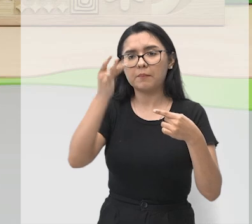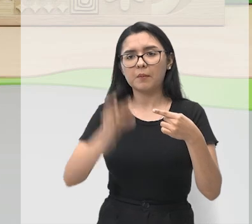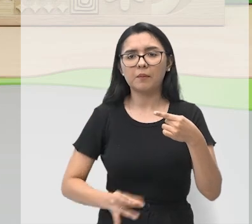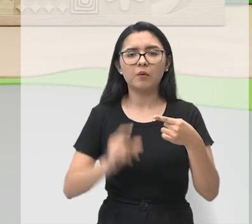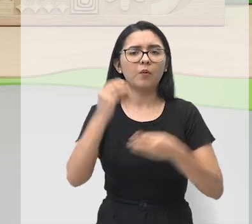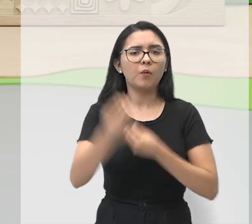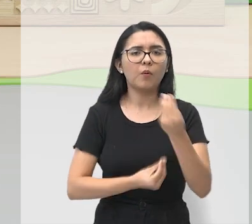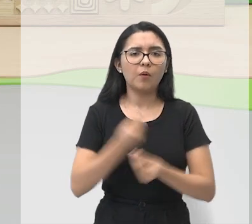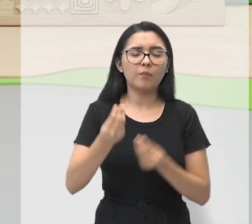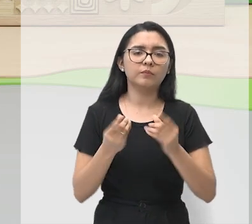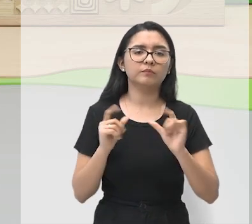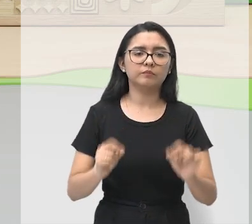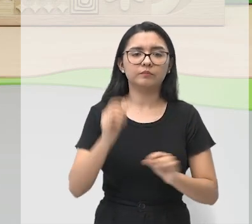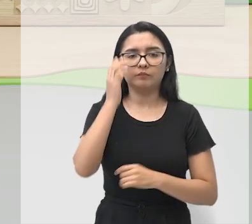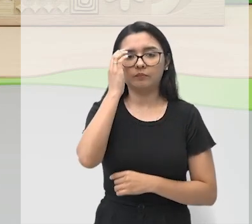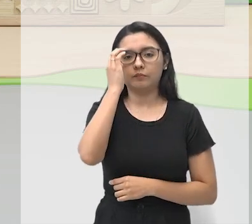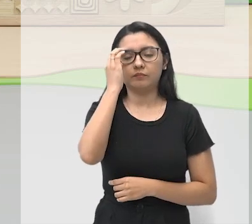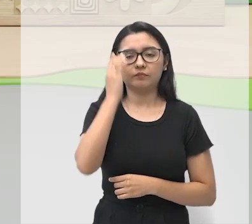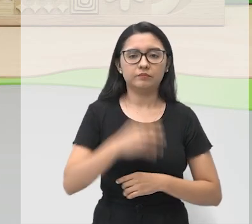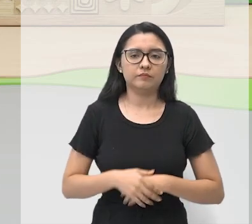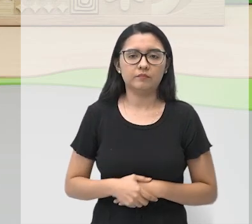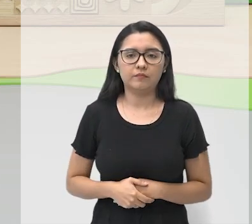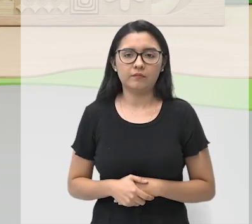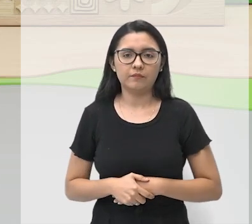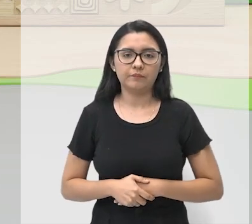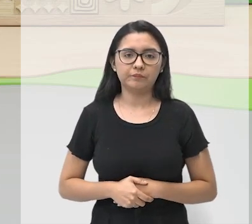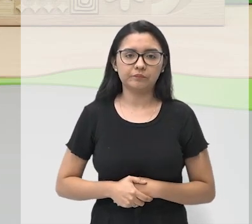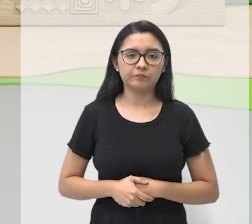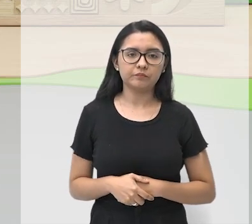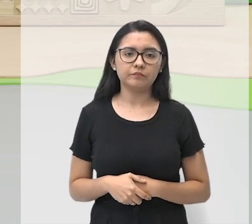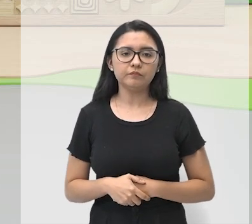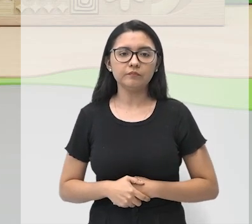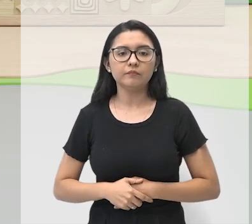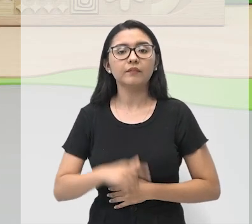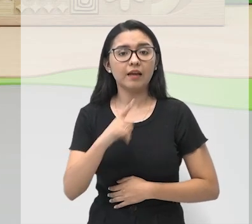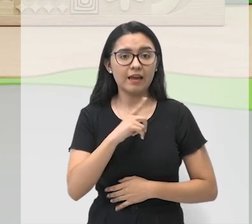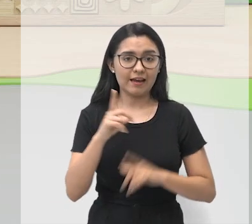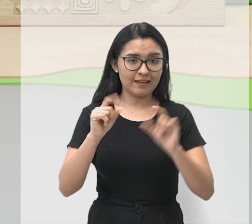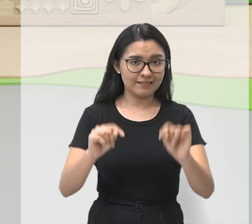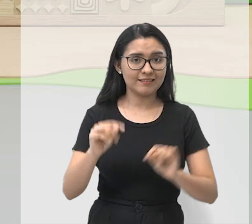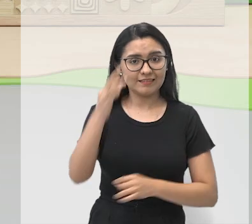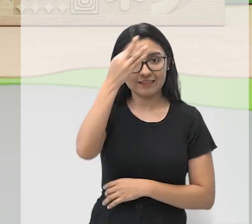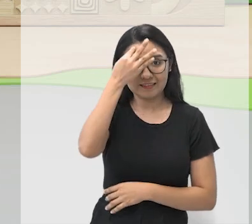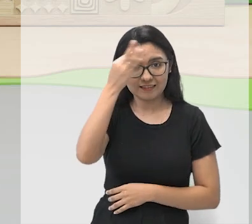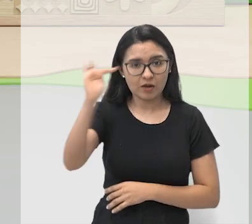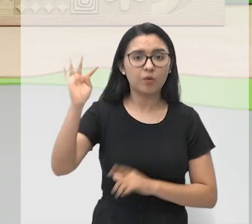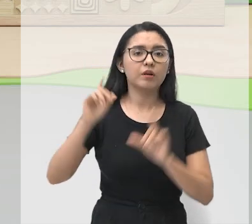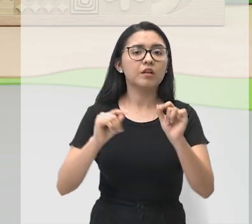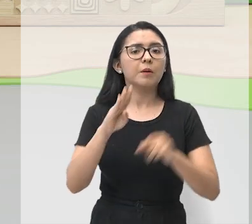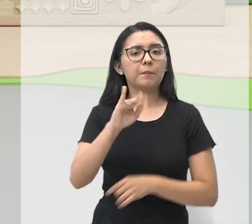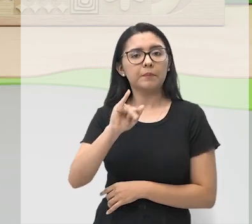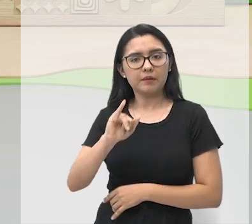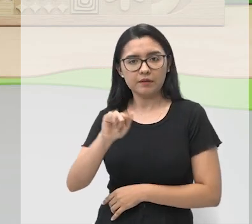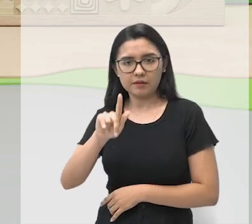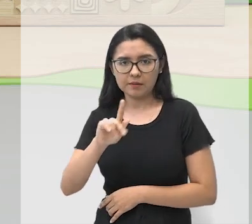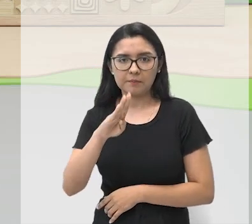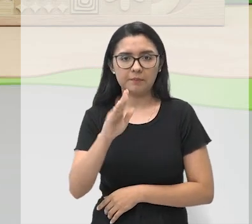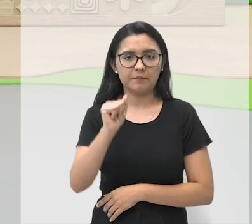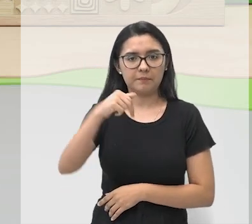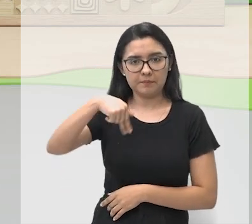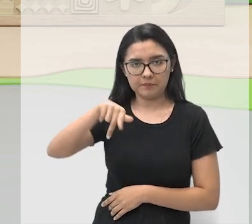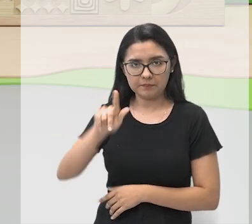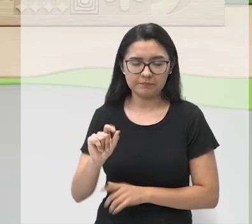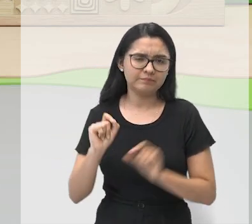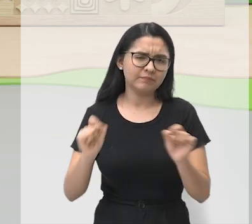esse surgimento é qual? A teoria do Big Bang. De forma